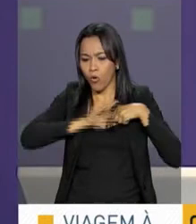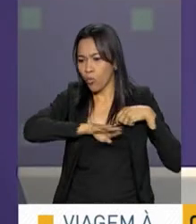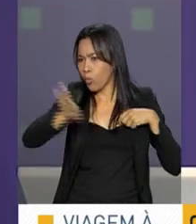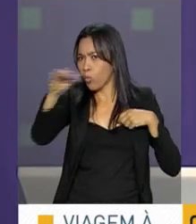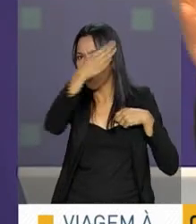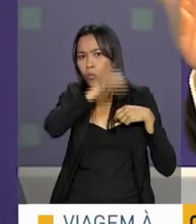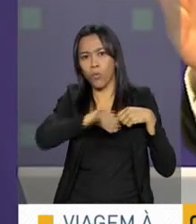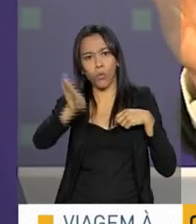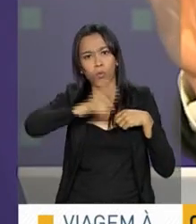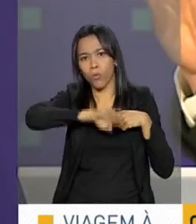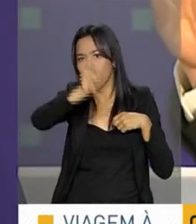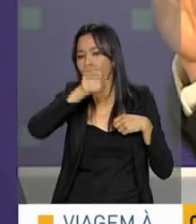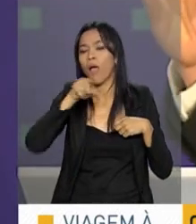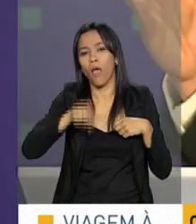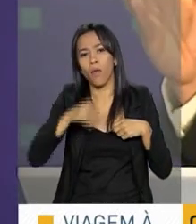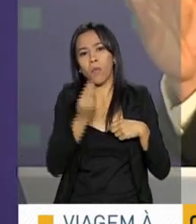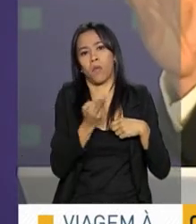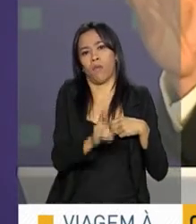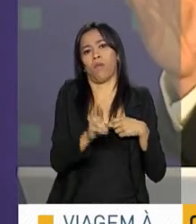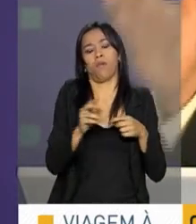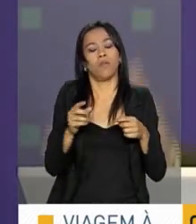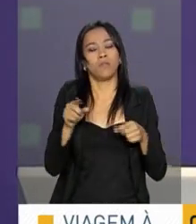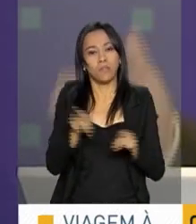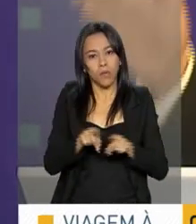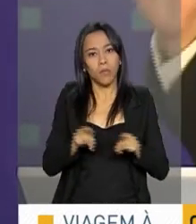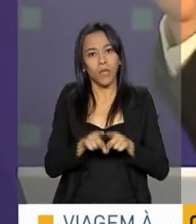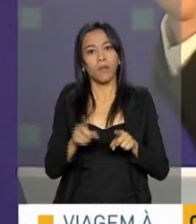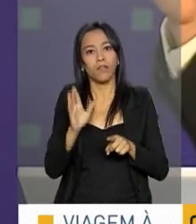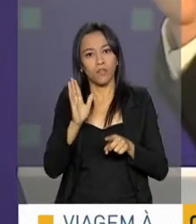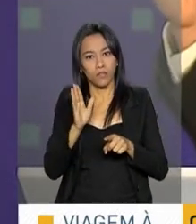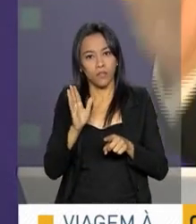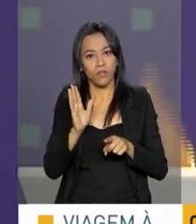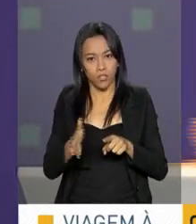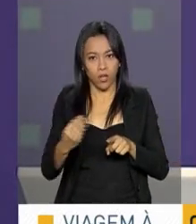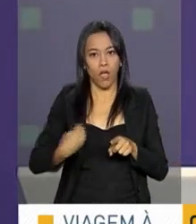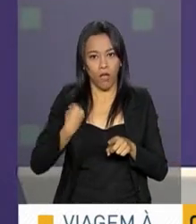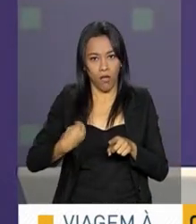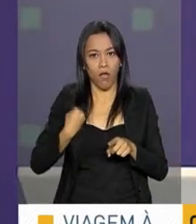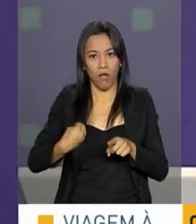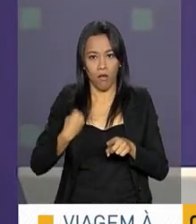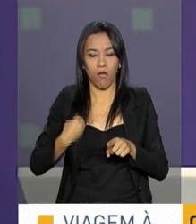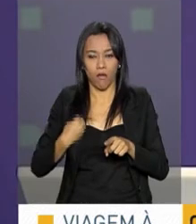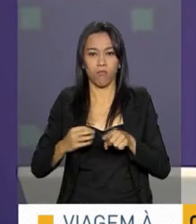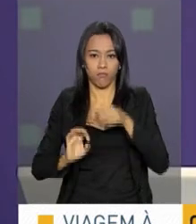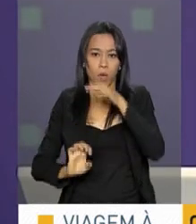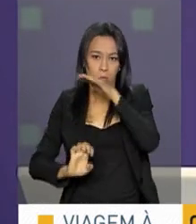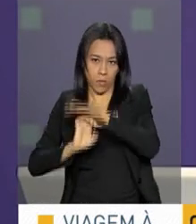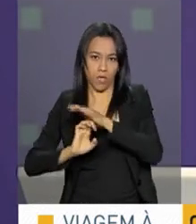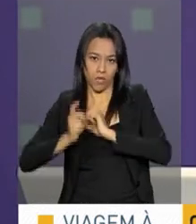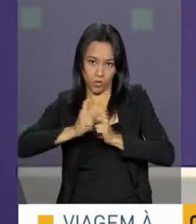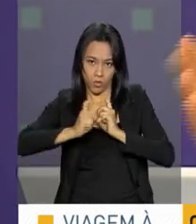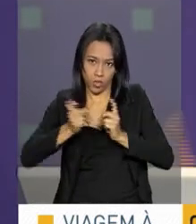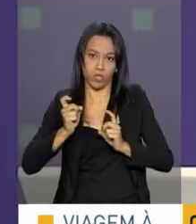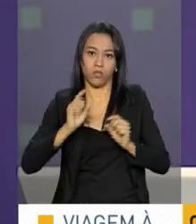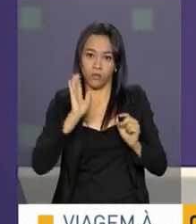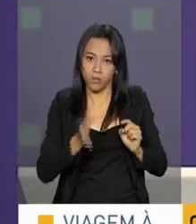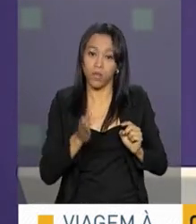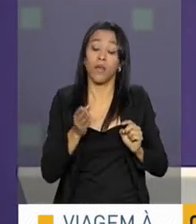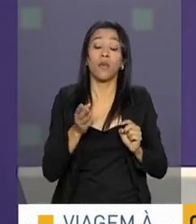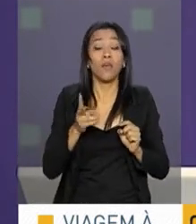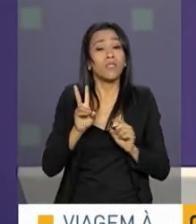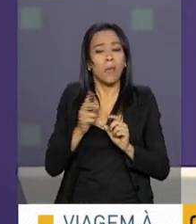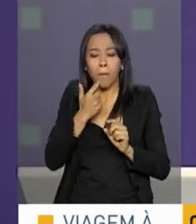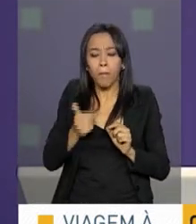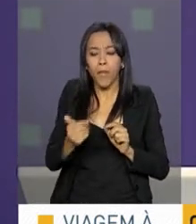crescimento. Também é uma rodovia que ainda está concessionada, finaliza-se em 2021. Então, na mesma situação, estamos